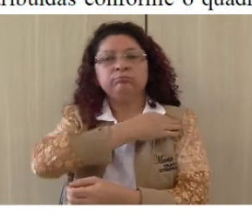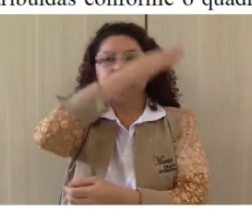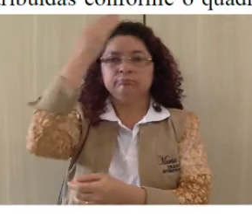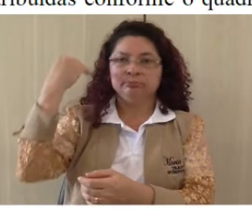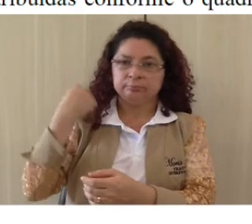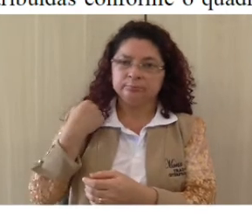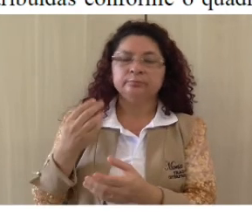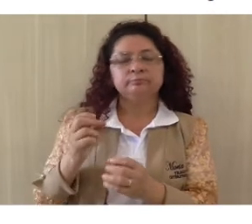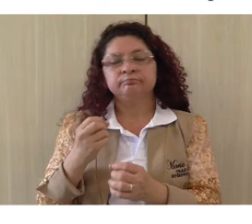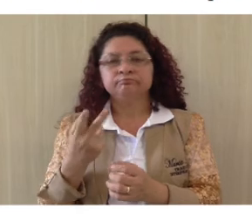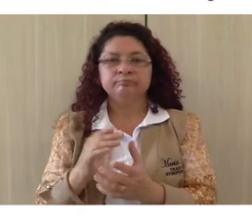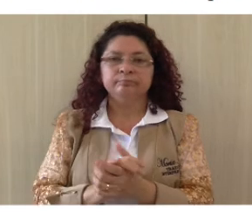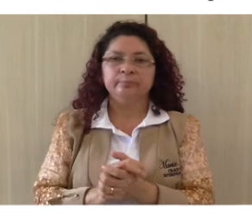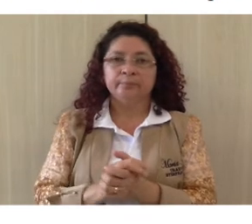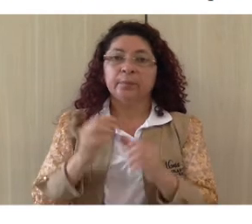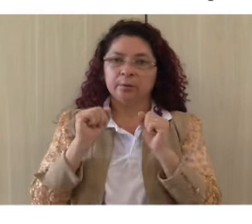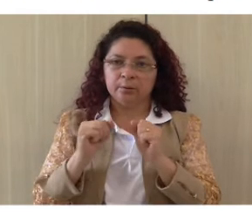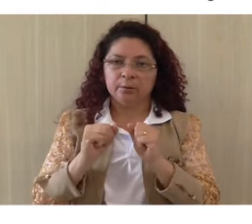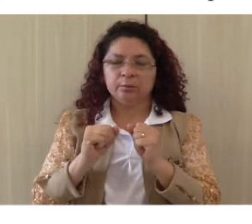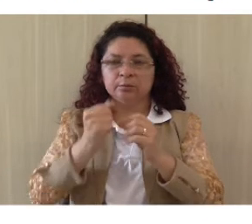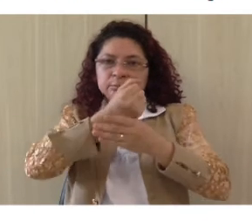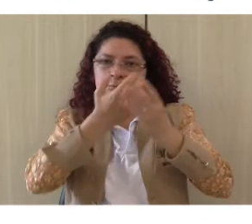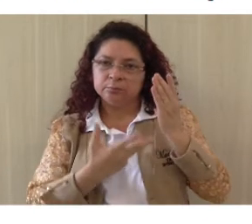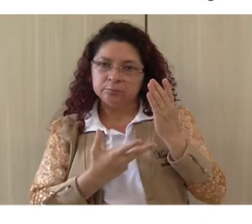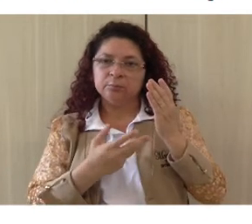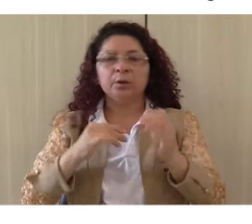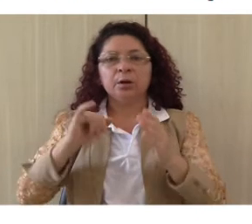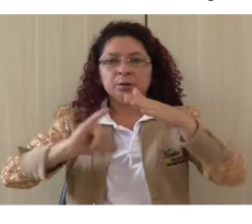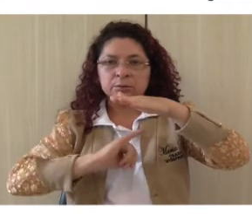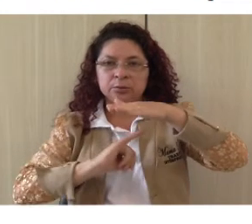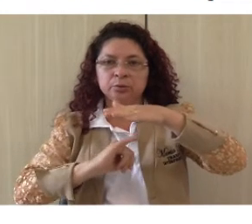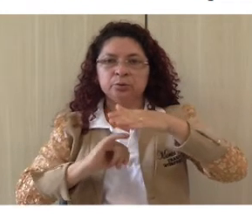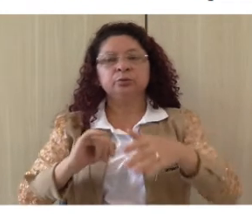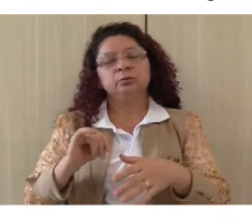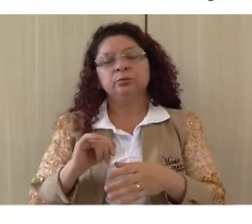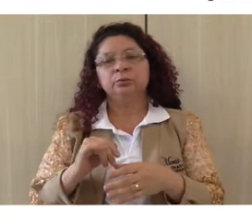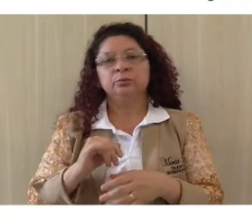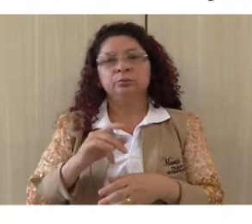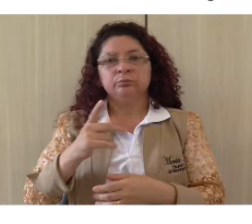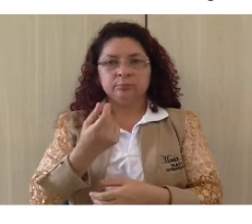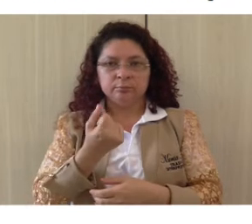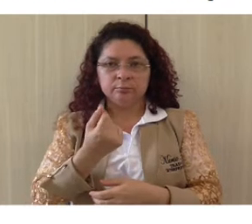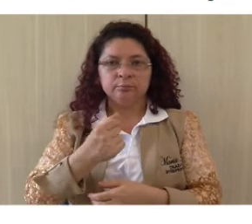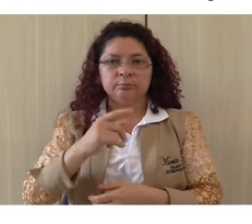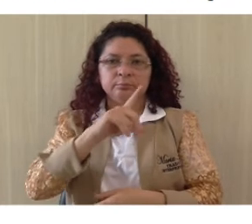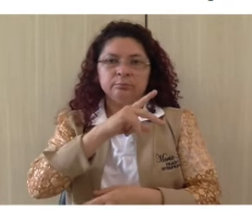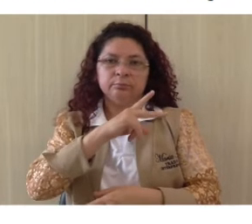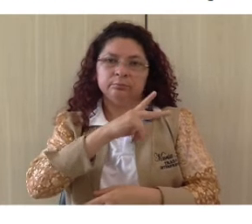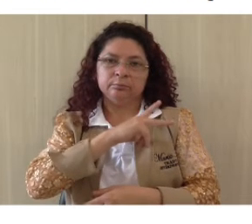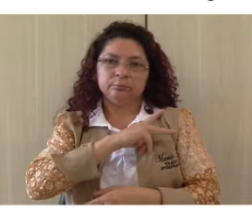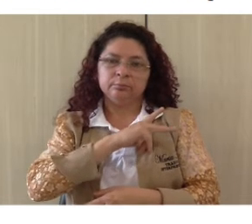e filantrópicas, por serem caracterizadas instituições privadas de ensino. Abre